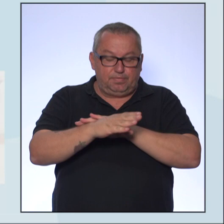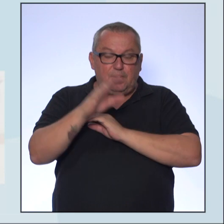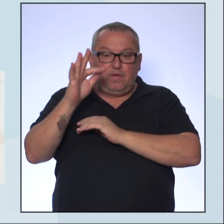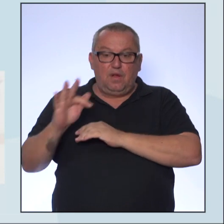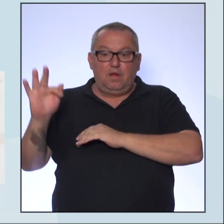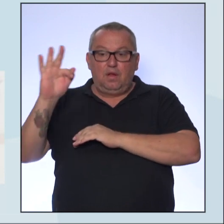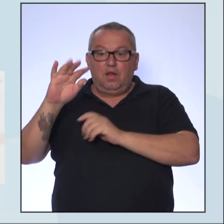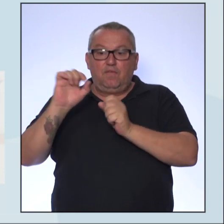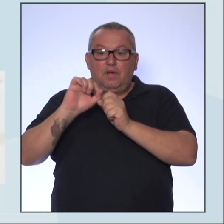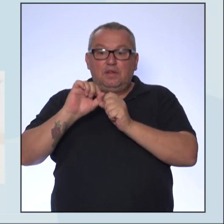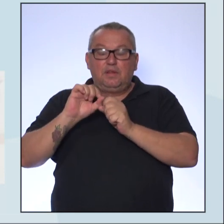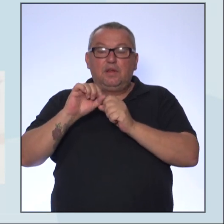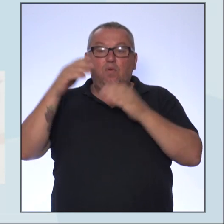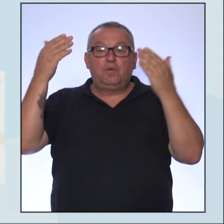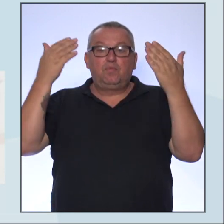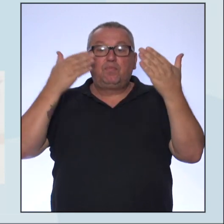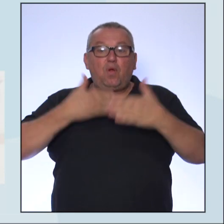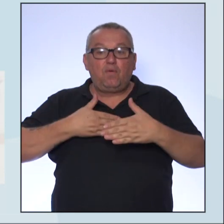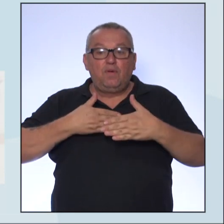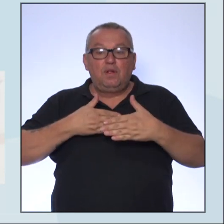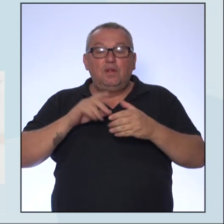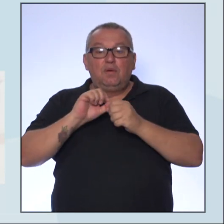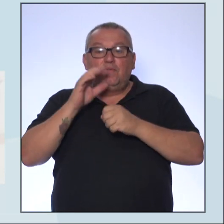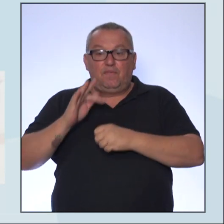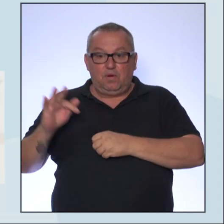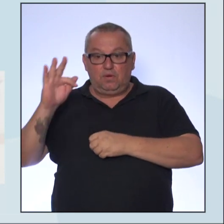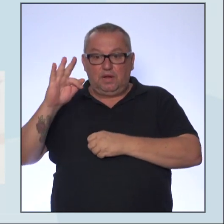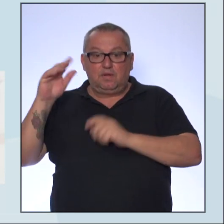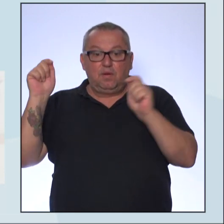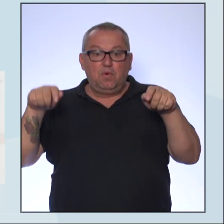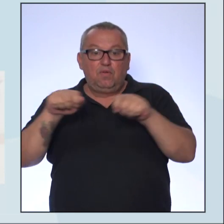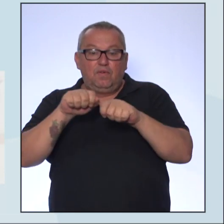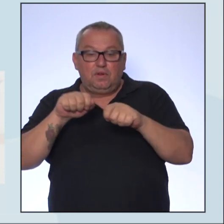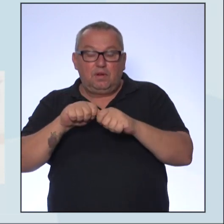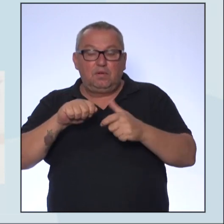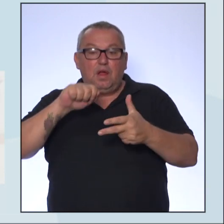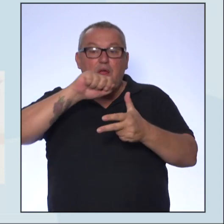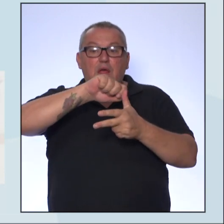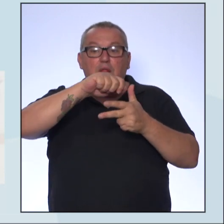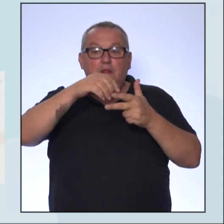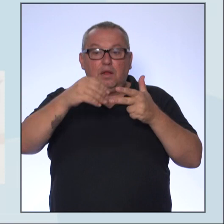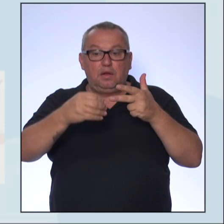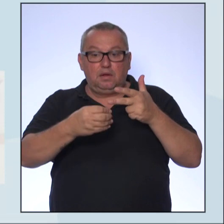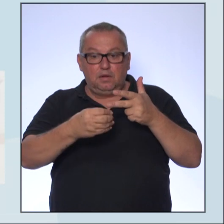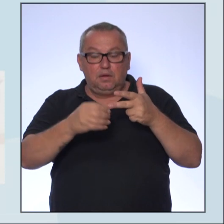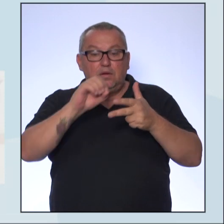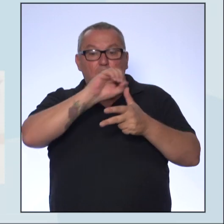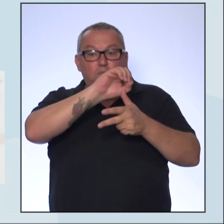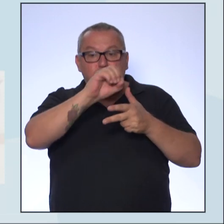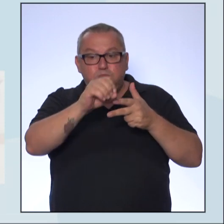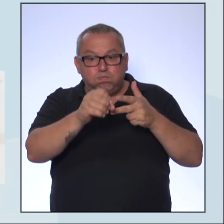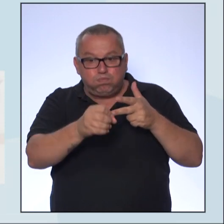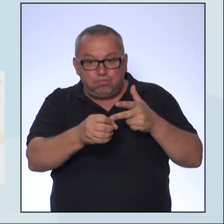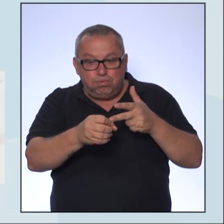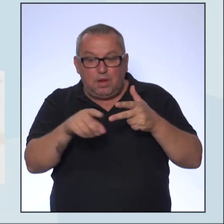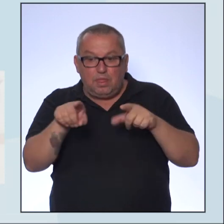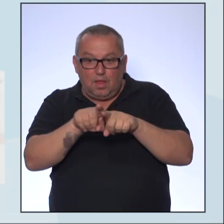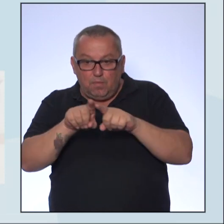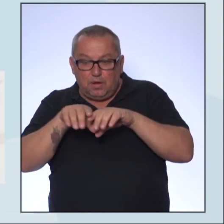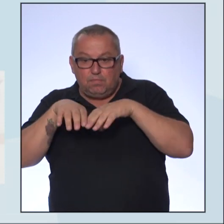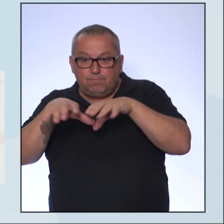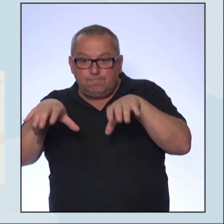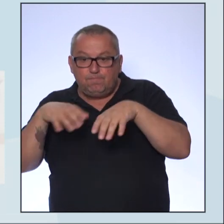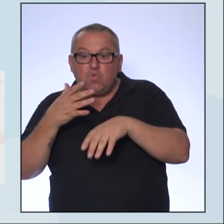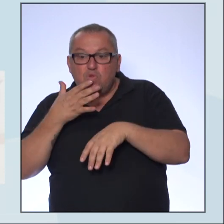superior, fazendo algumas provas. Para fazer faculdade, você pode fazer a prova do Enem, e aí colocar sua nota num sistema